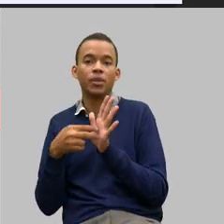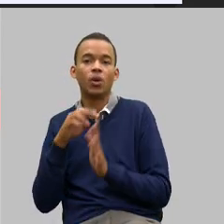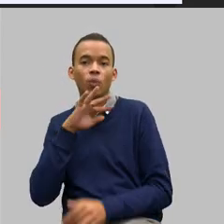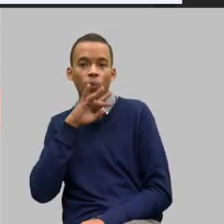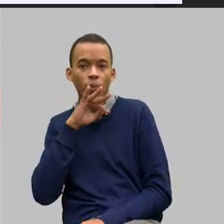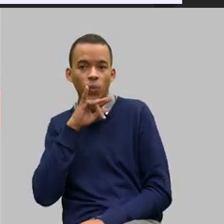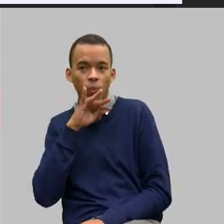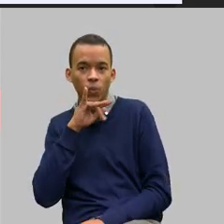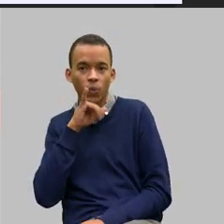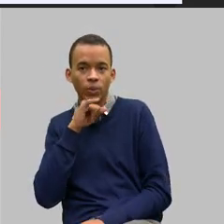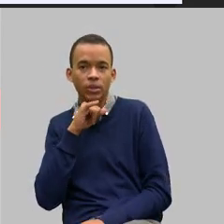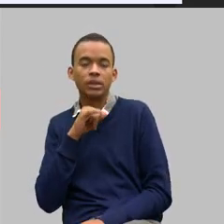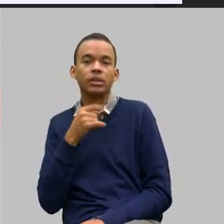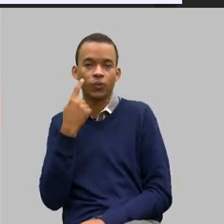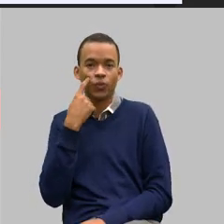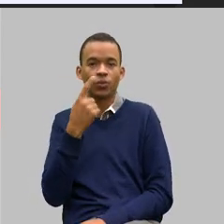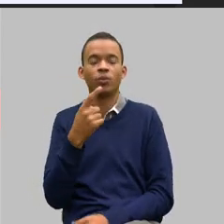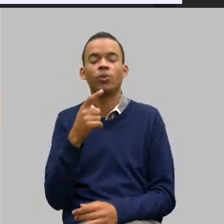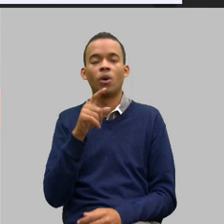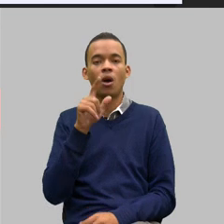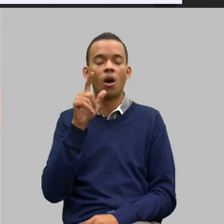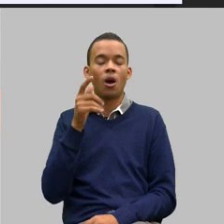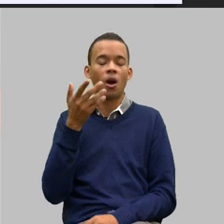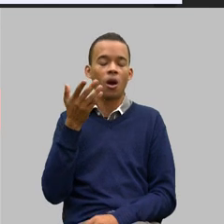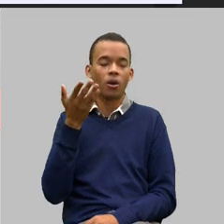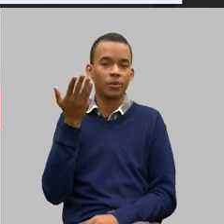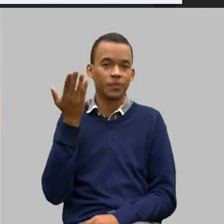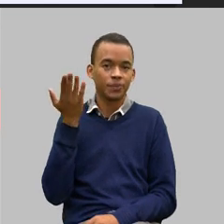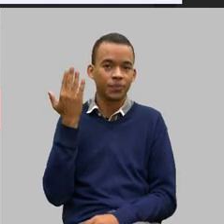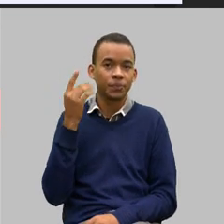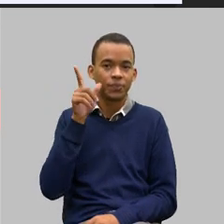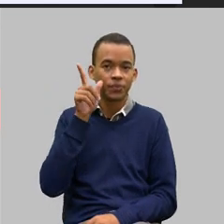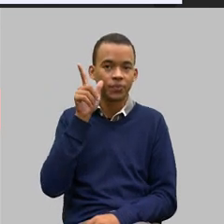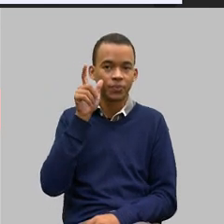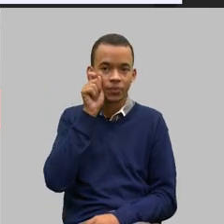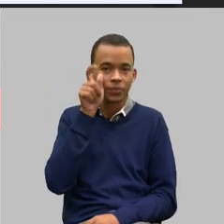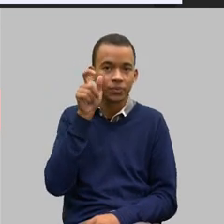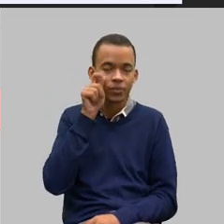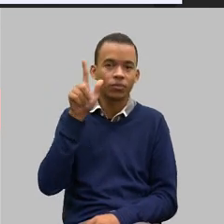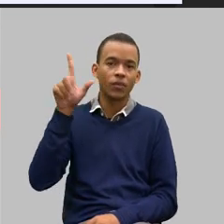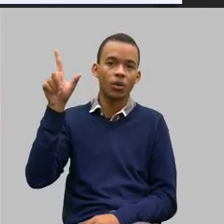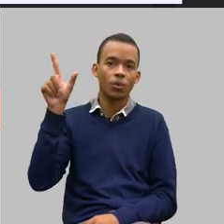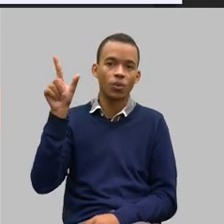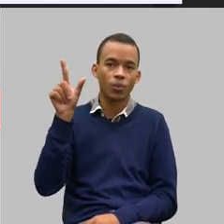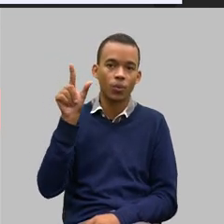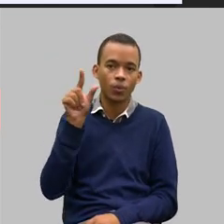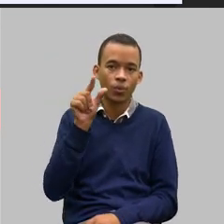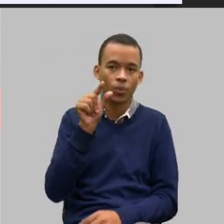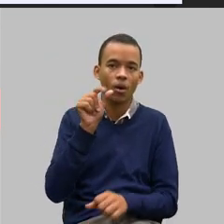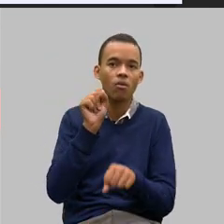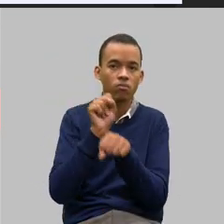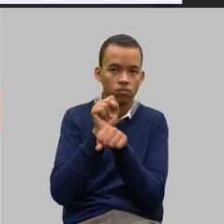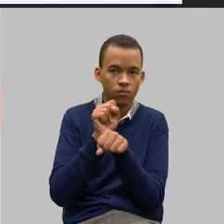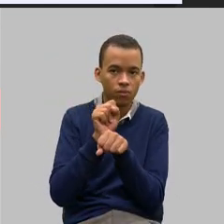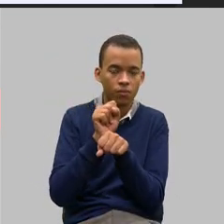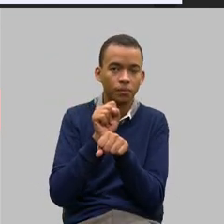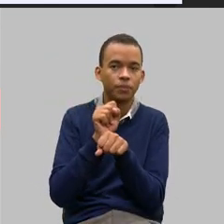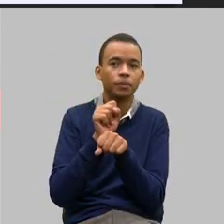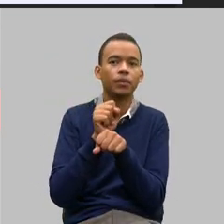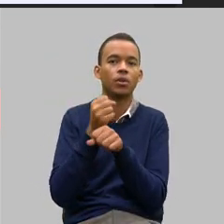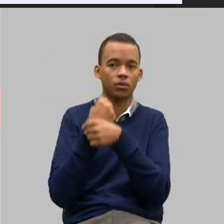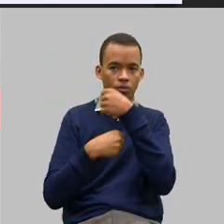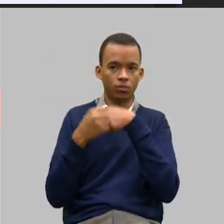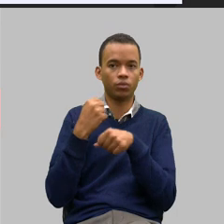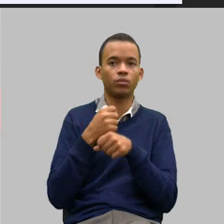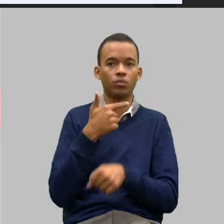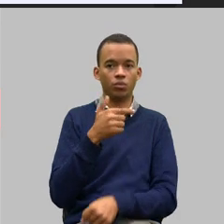caindo e o vermelho subindo né e a gente começa ter é inflexão no ano passado né então parou de né piorar né o o o o